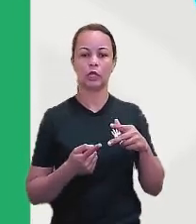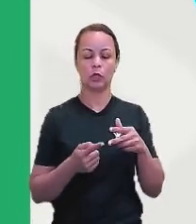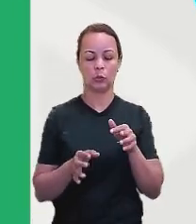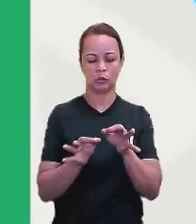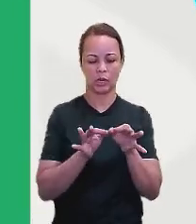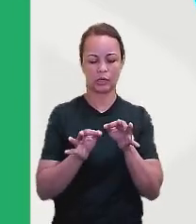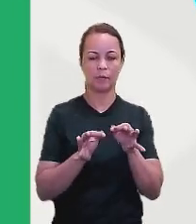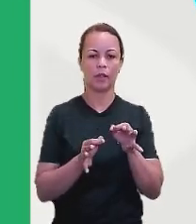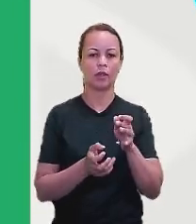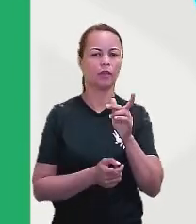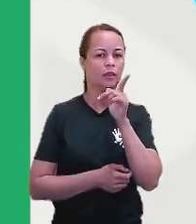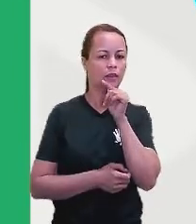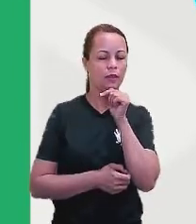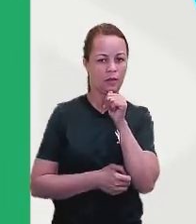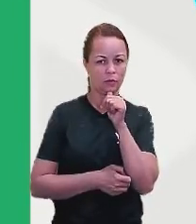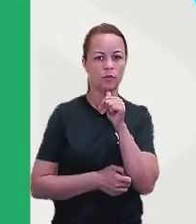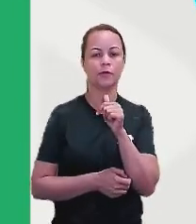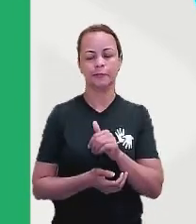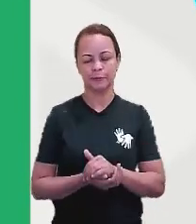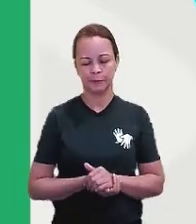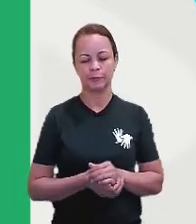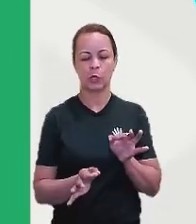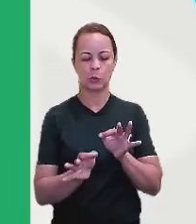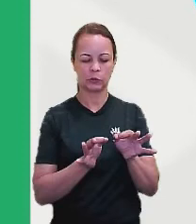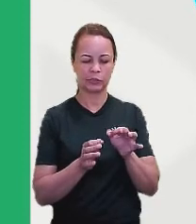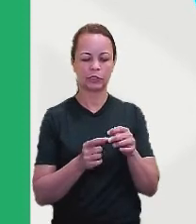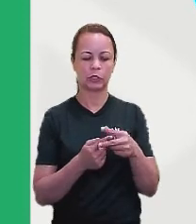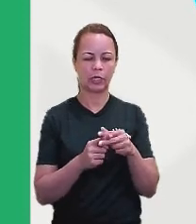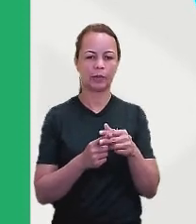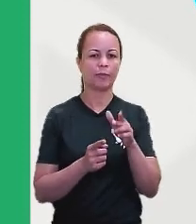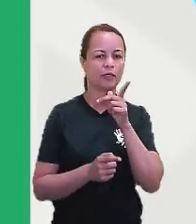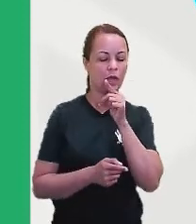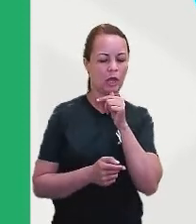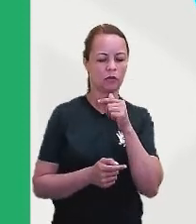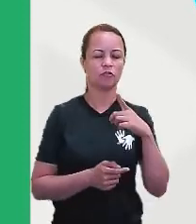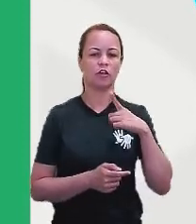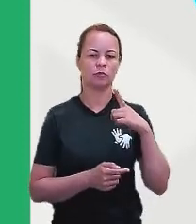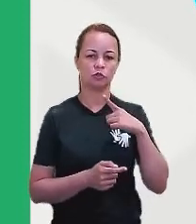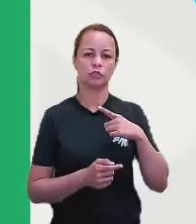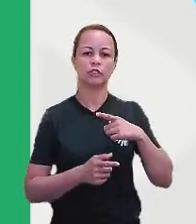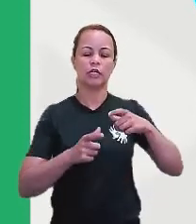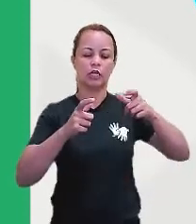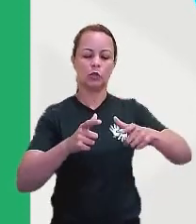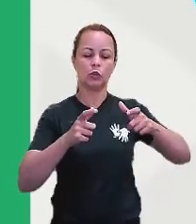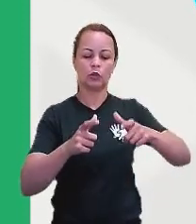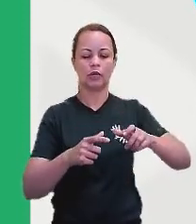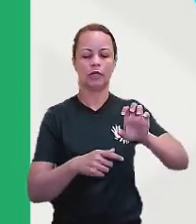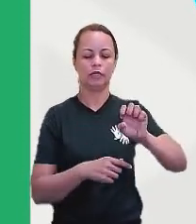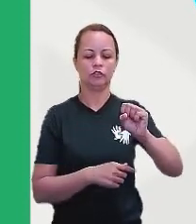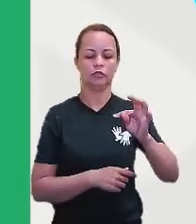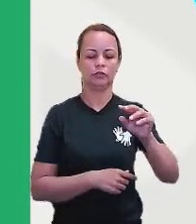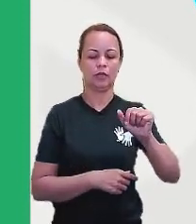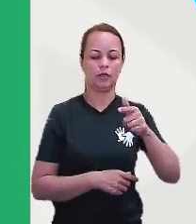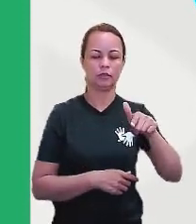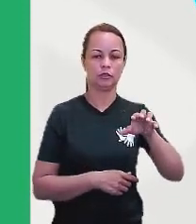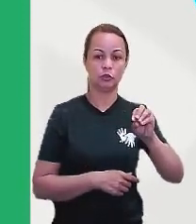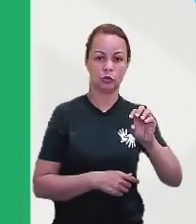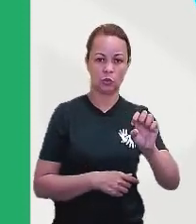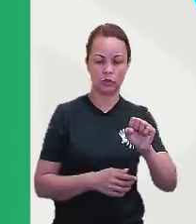tá certo? Quando se trata de tratamento da água, nós vamos ter estações de tratamento de água, que nós chamamos